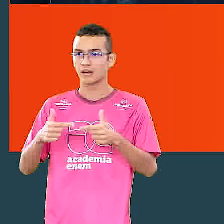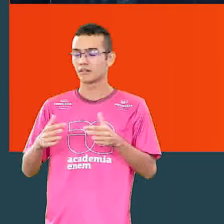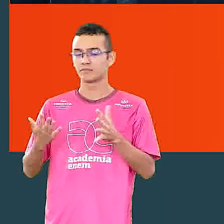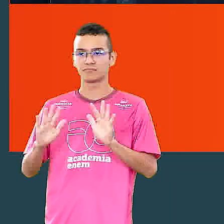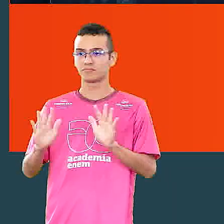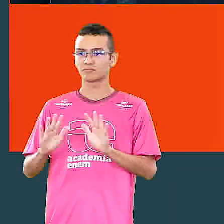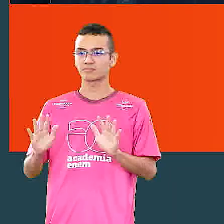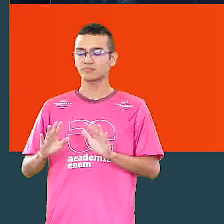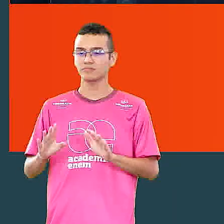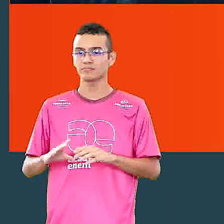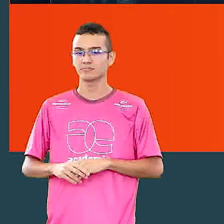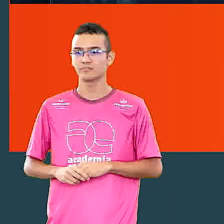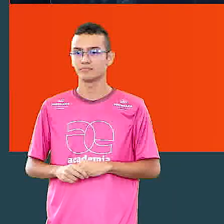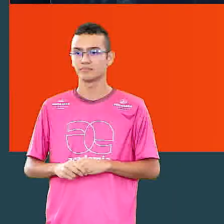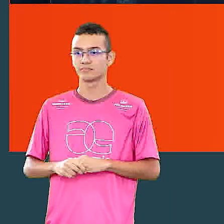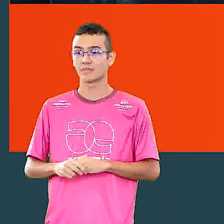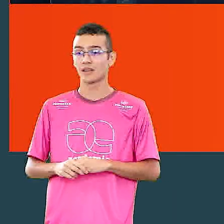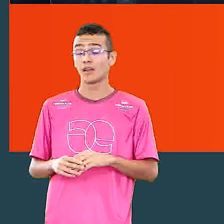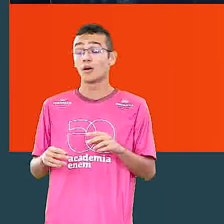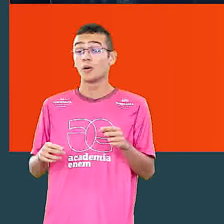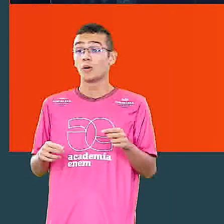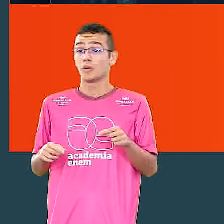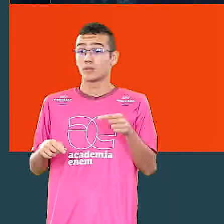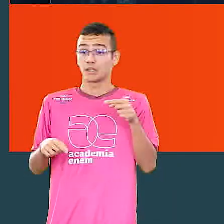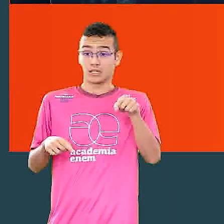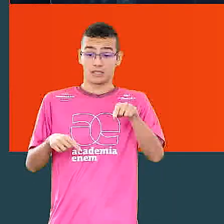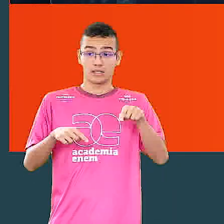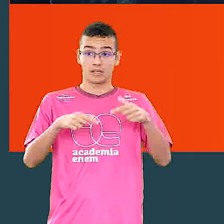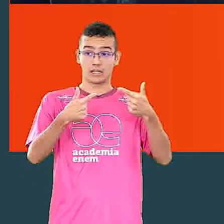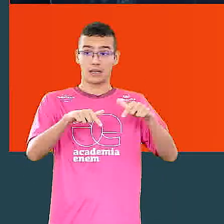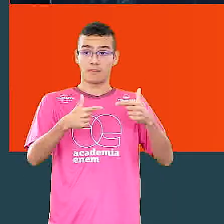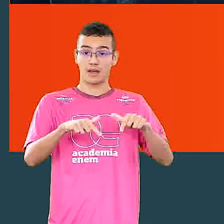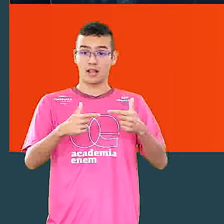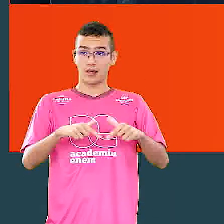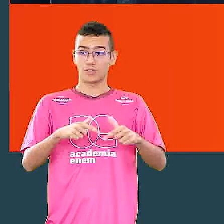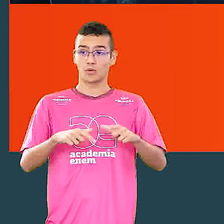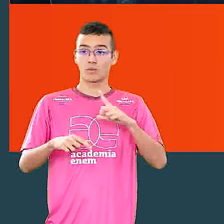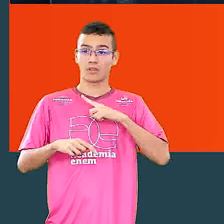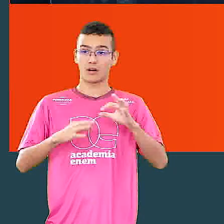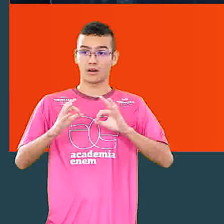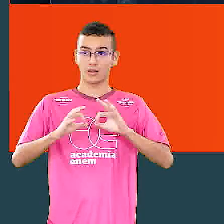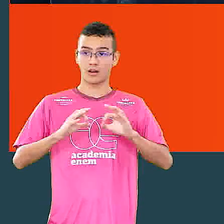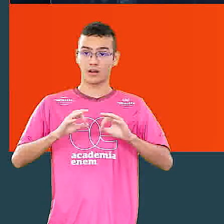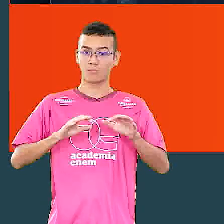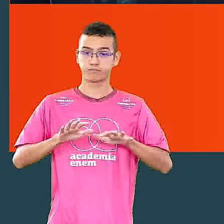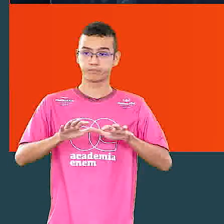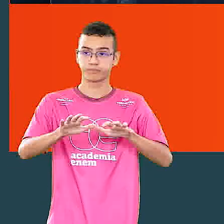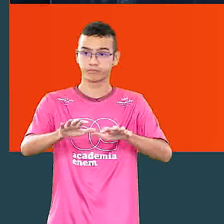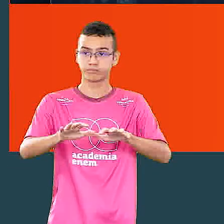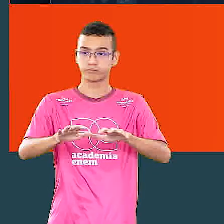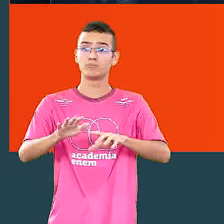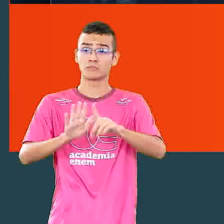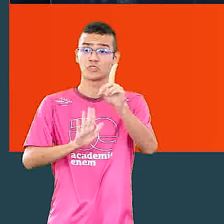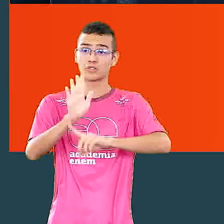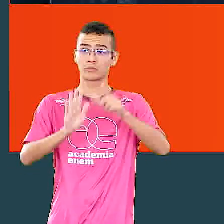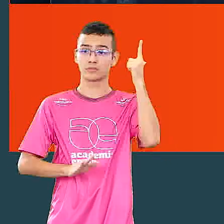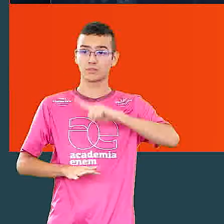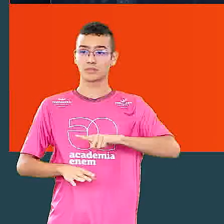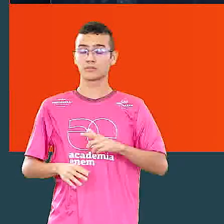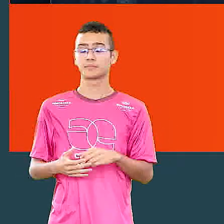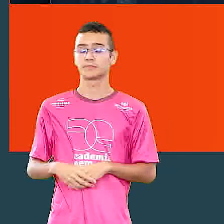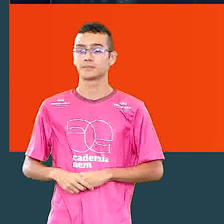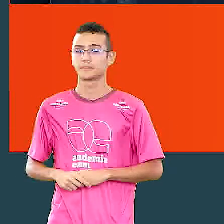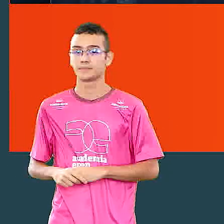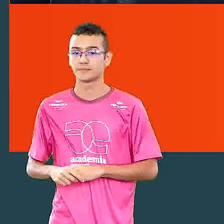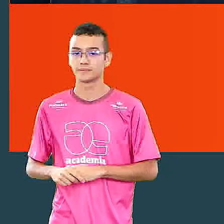de trabalho em que esse trabalhador que está se organizando vai ter direitos. Aqui no Brasil, puxa a setinha,